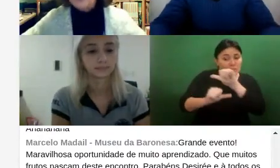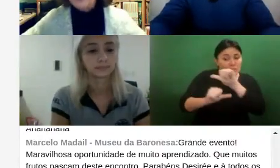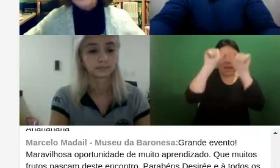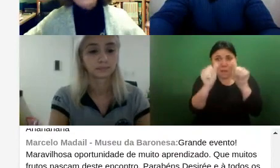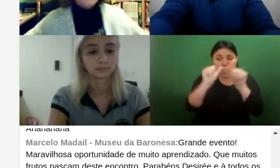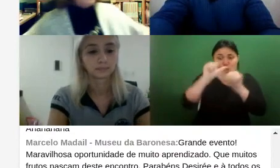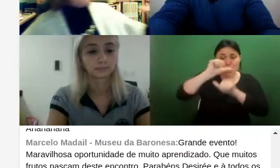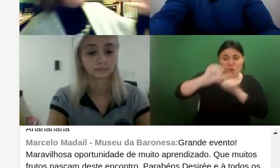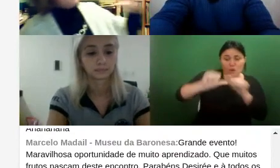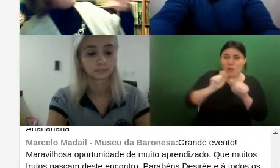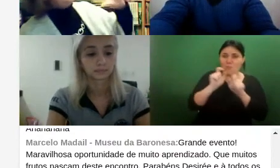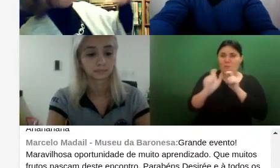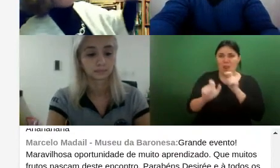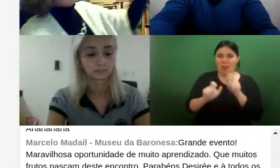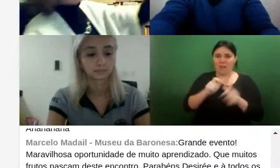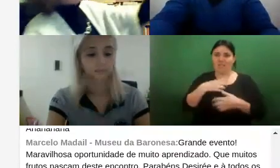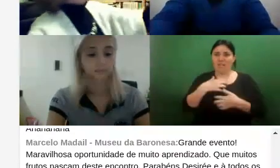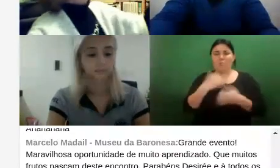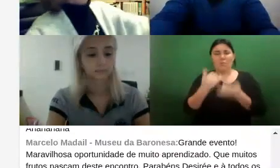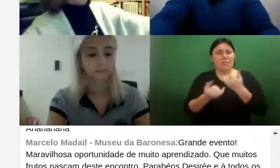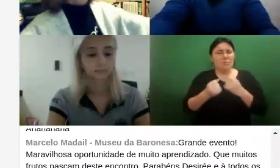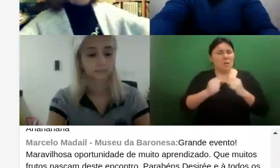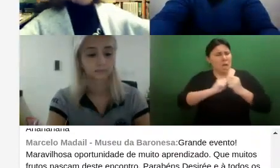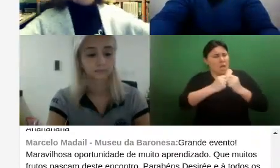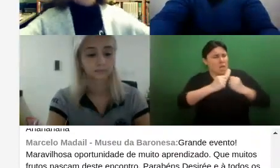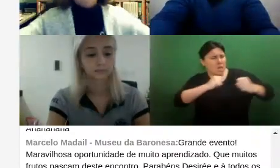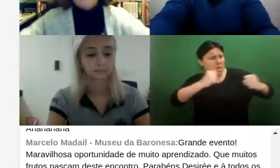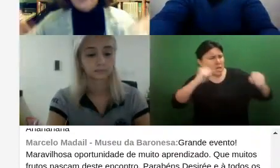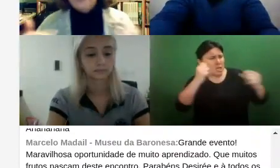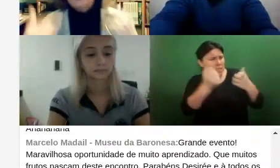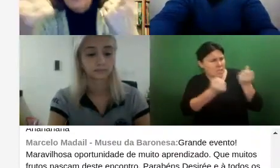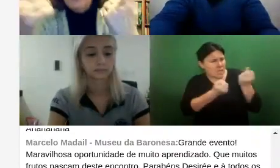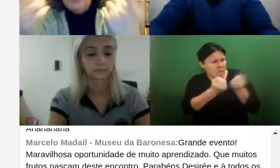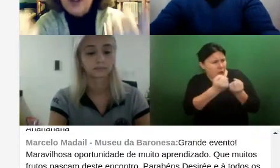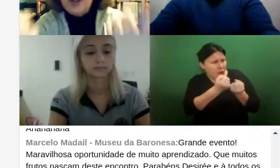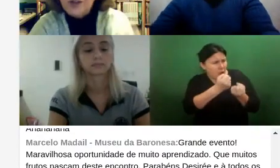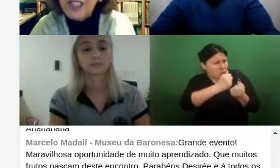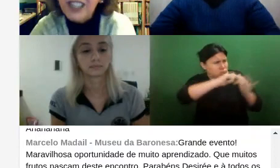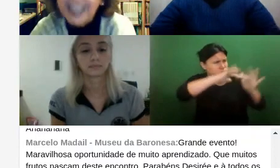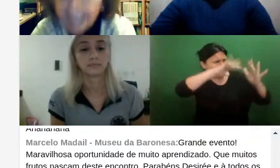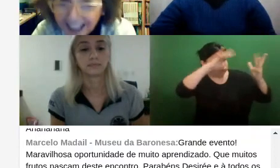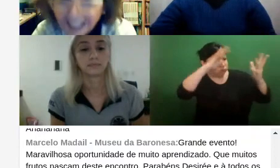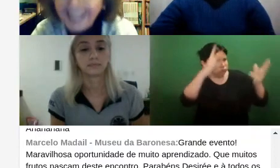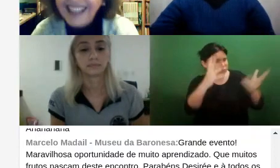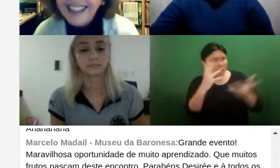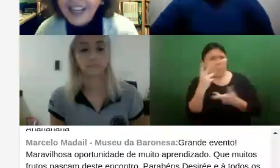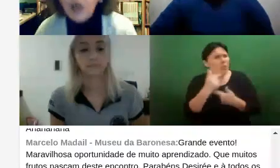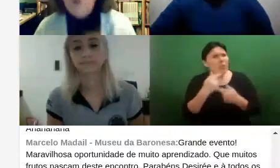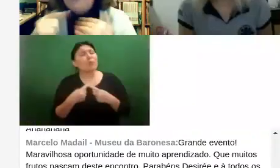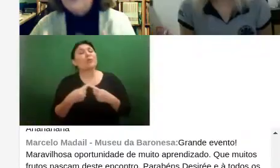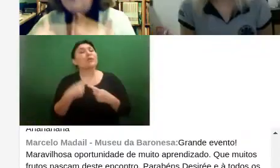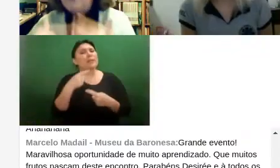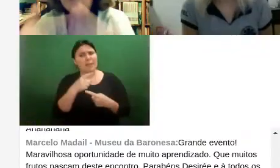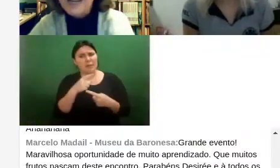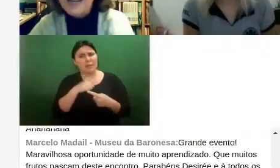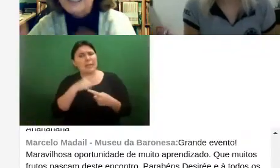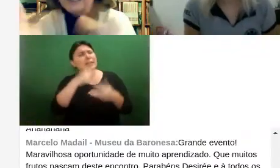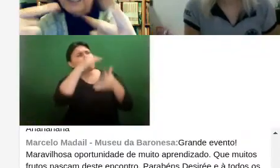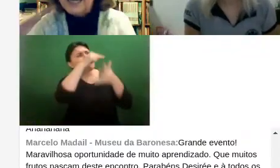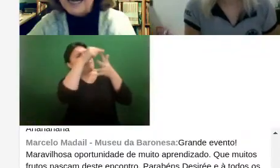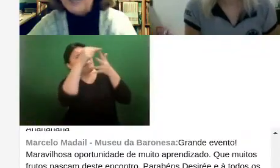muitos falam assim: nossa, esse carro é estupendo por causa de quê? né? O que faz